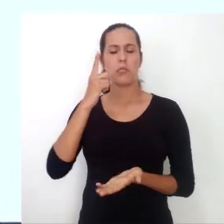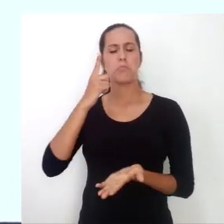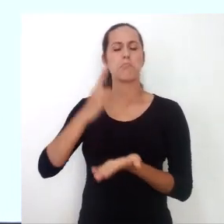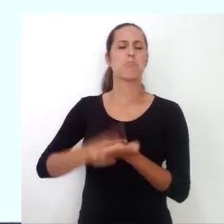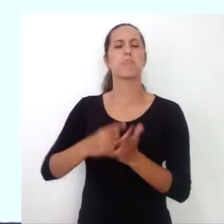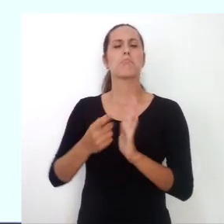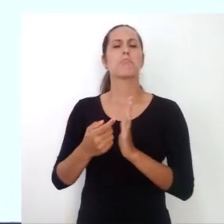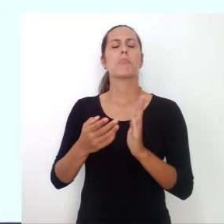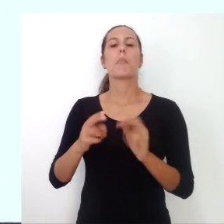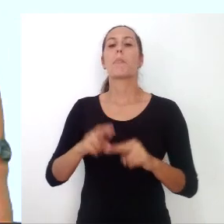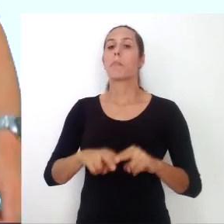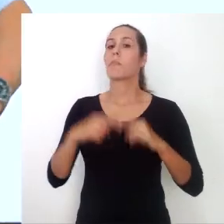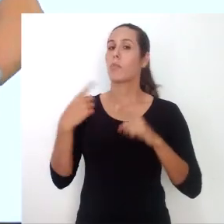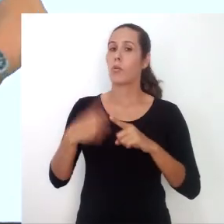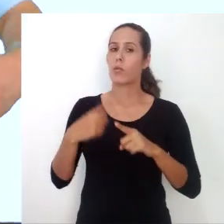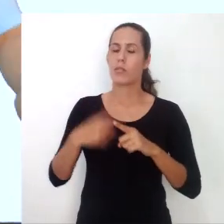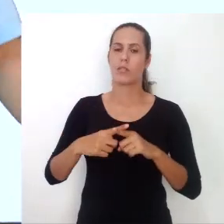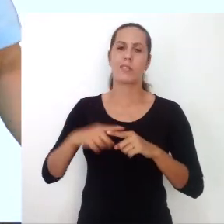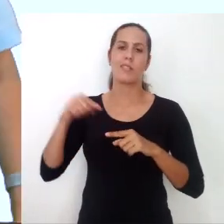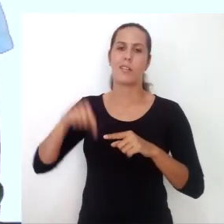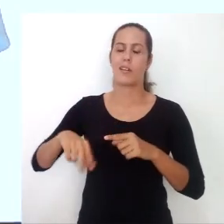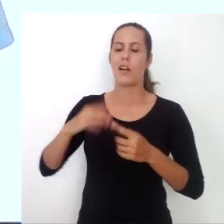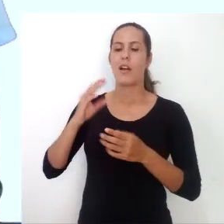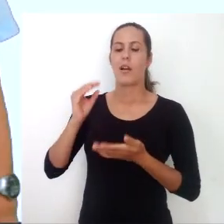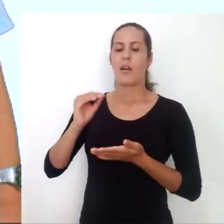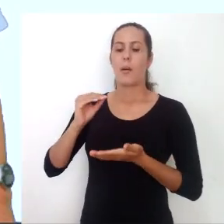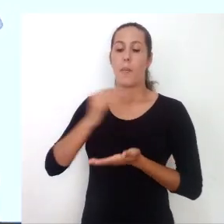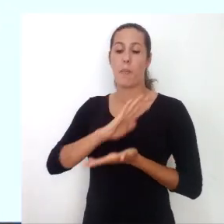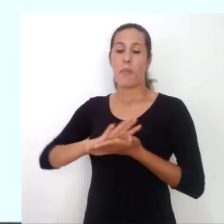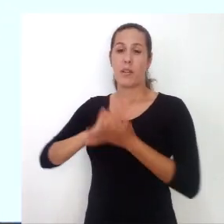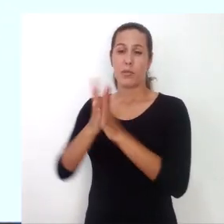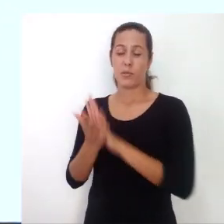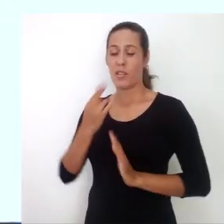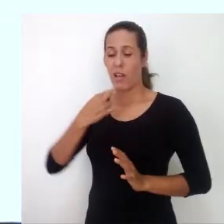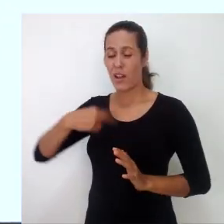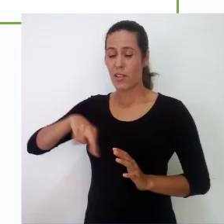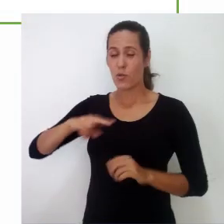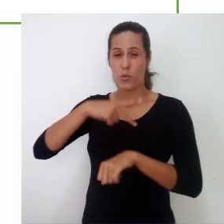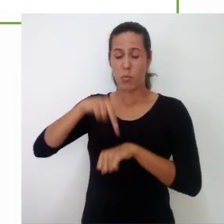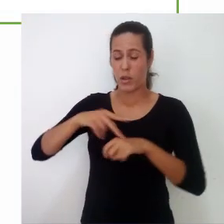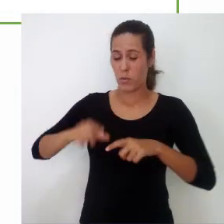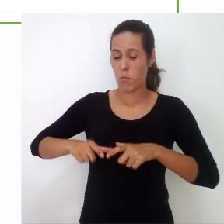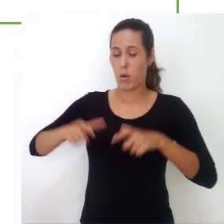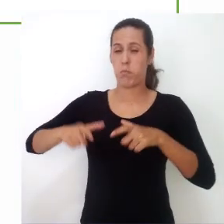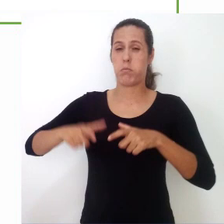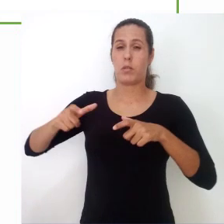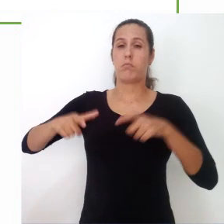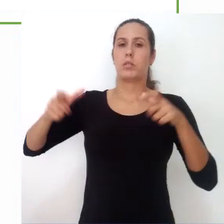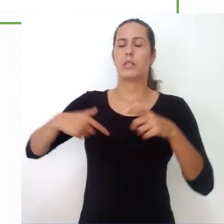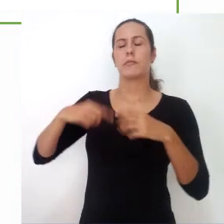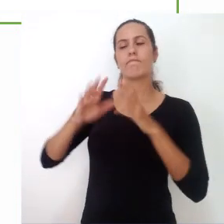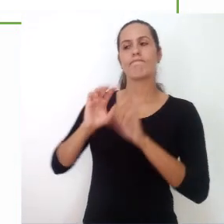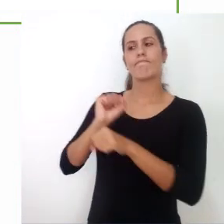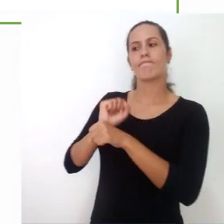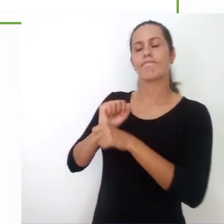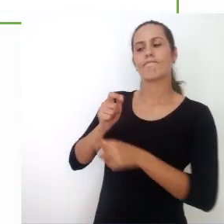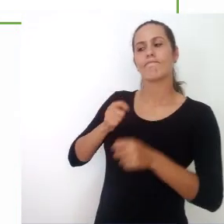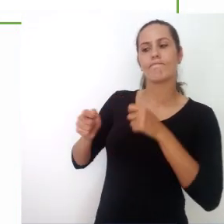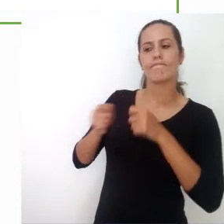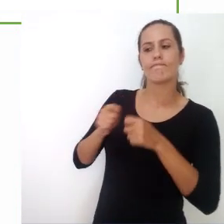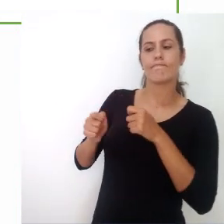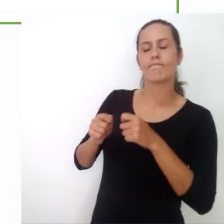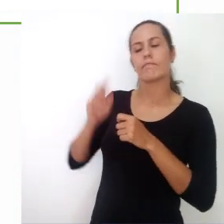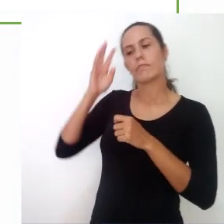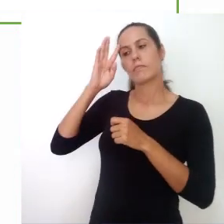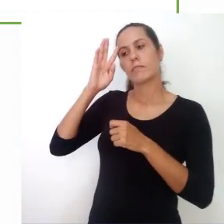em vigor justamente pelo aumento da intolerância religiosa em nosso país. Isso foi o reconhecimento do